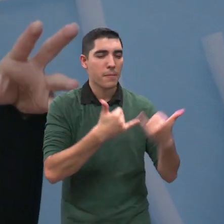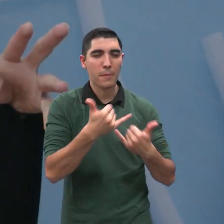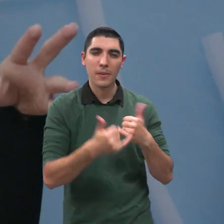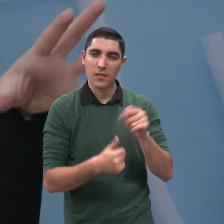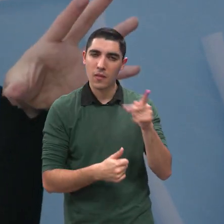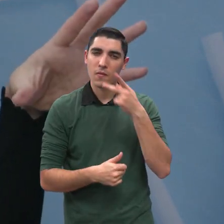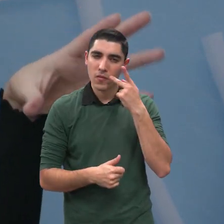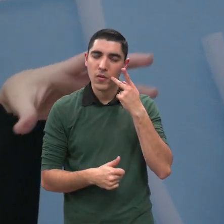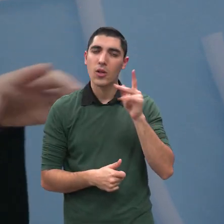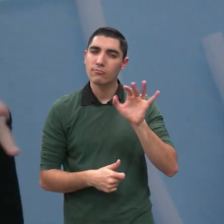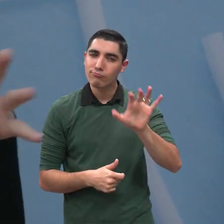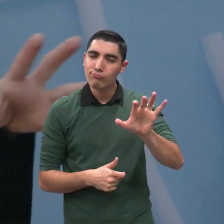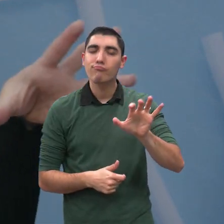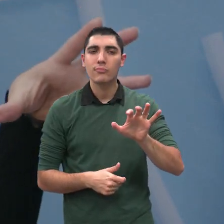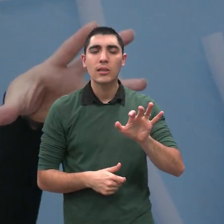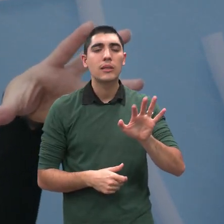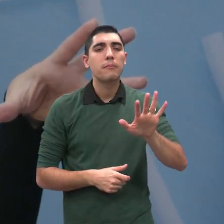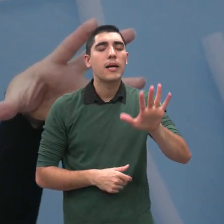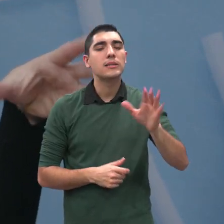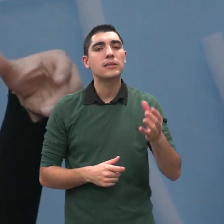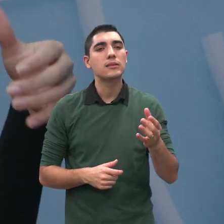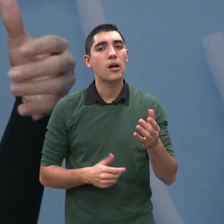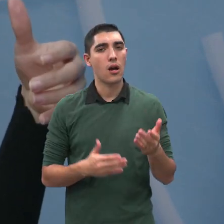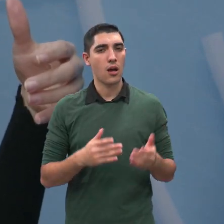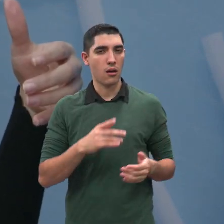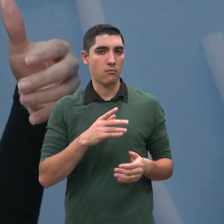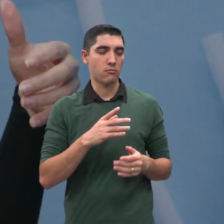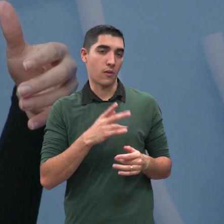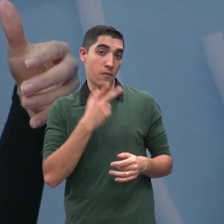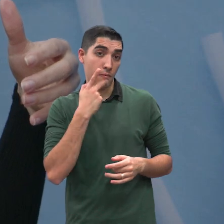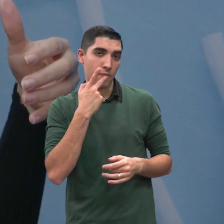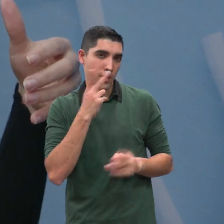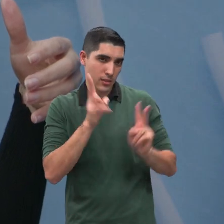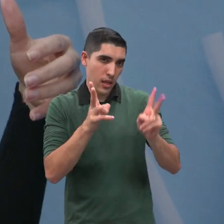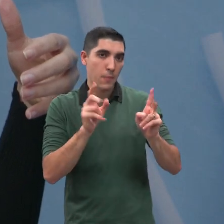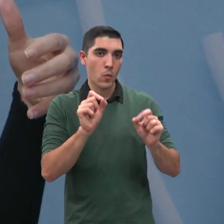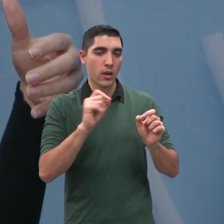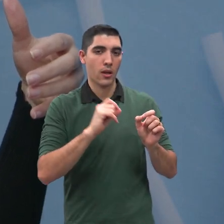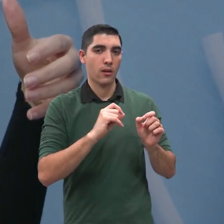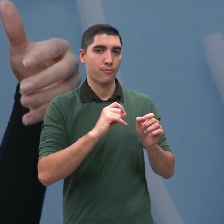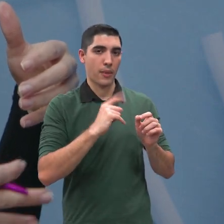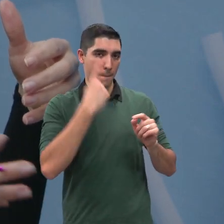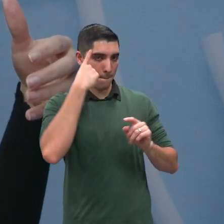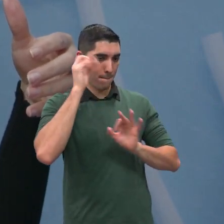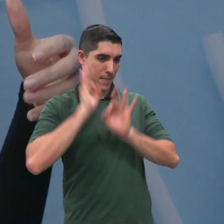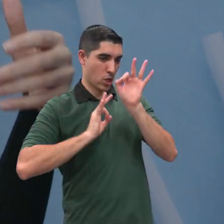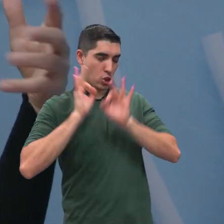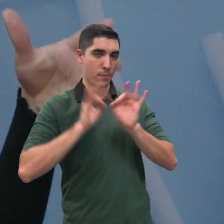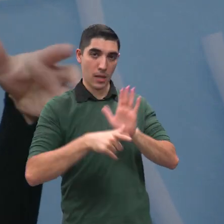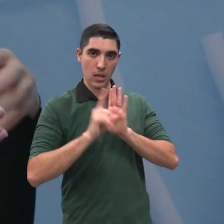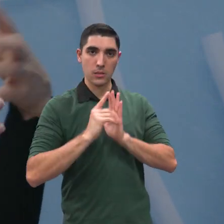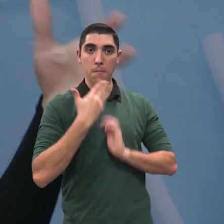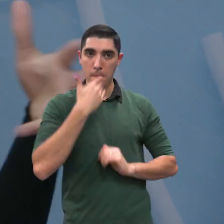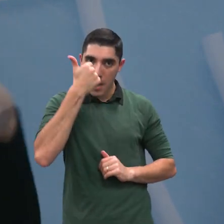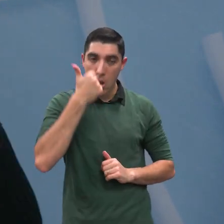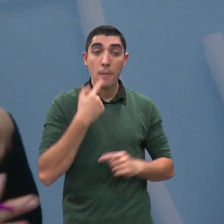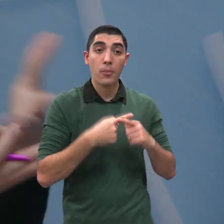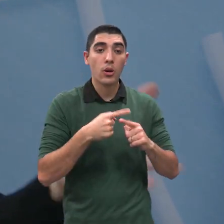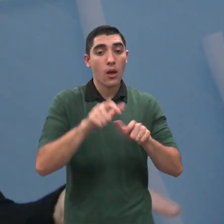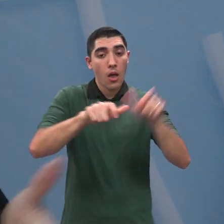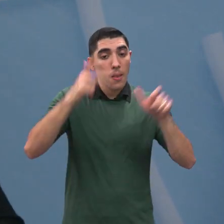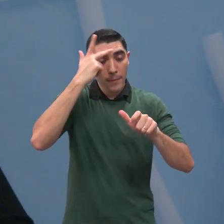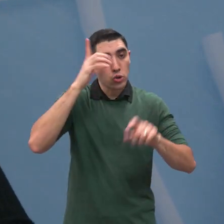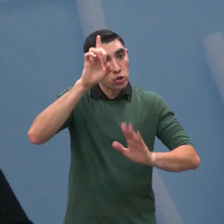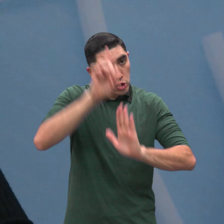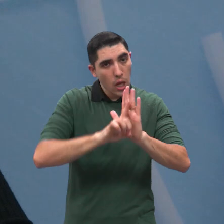que a gente também está se planejando? Porque a gente fala um bom planejamento para que as pessoas também possam ir e vir e